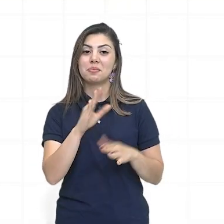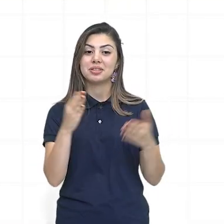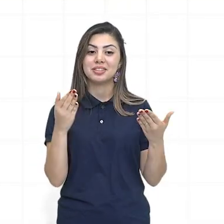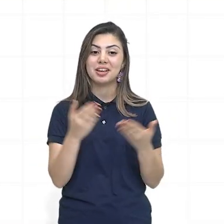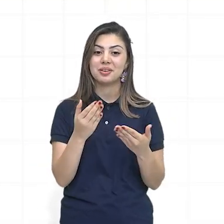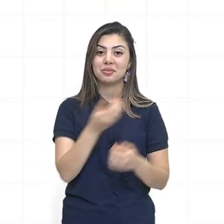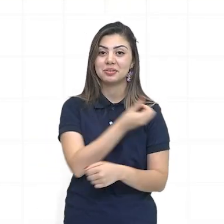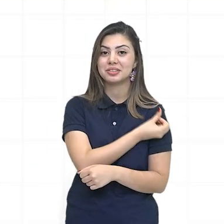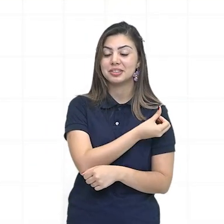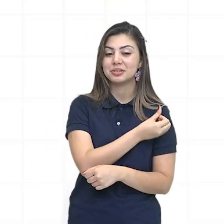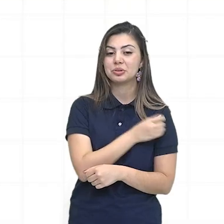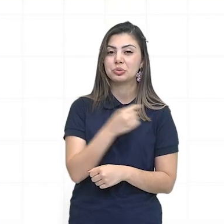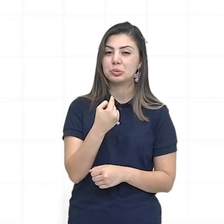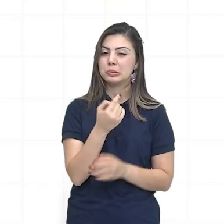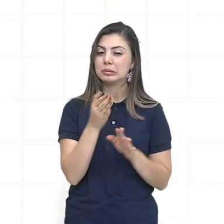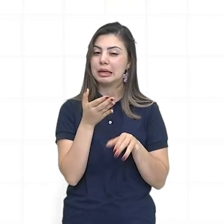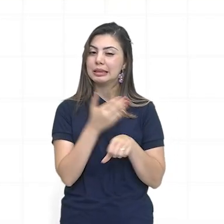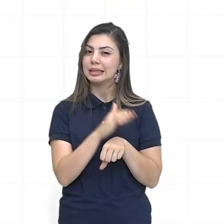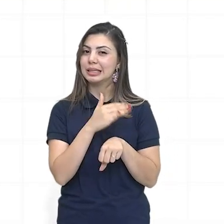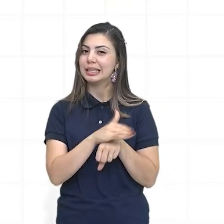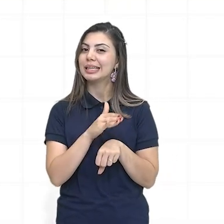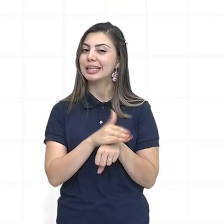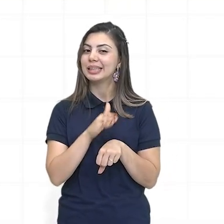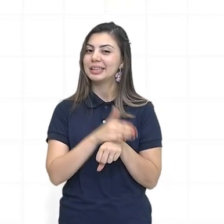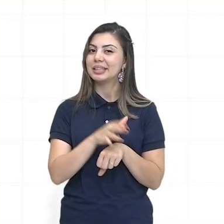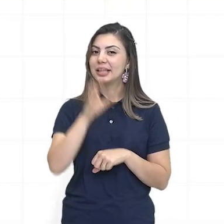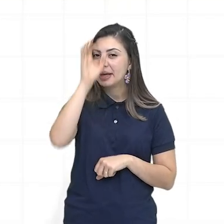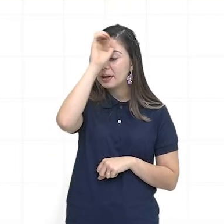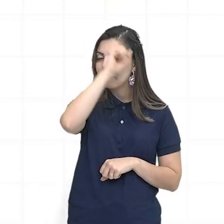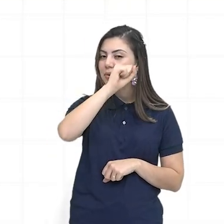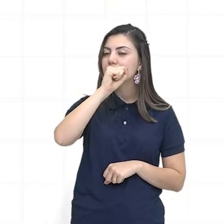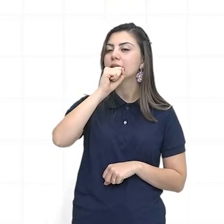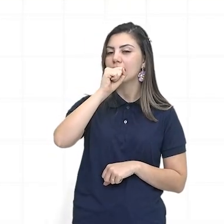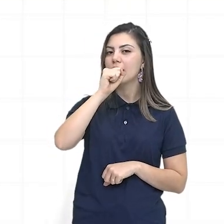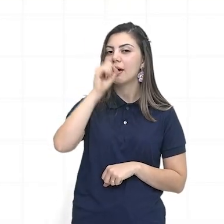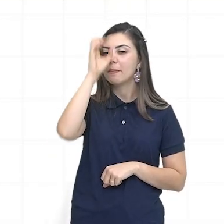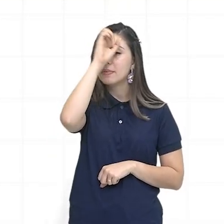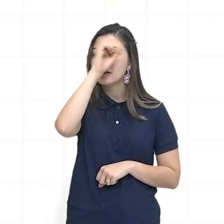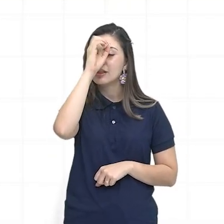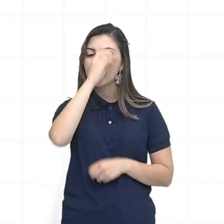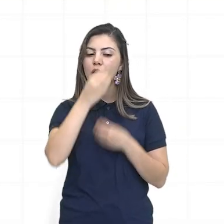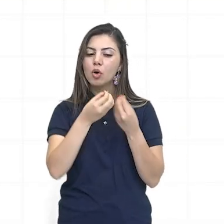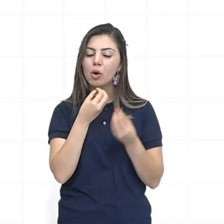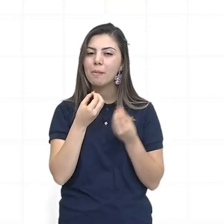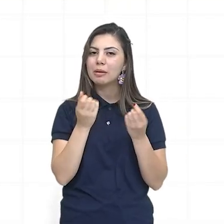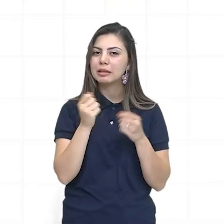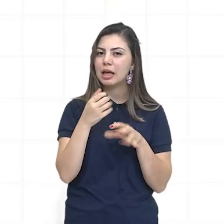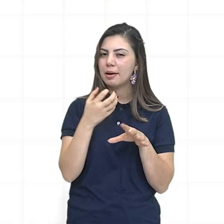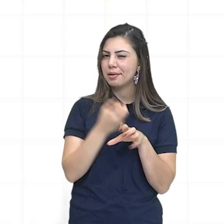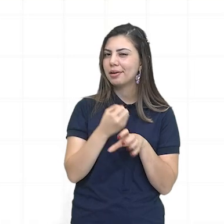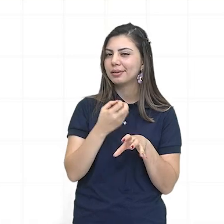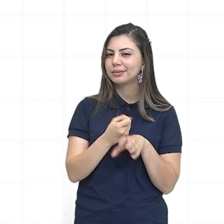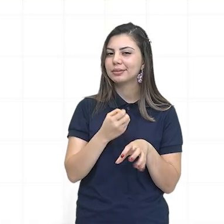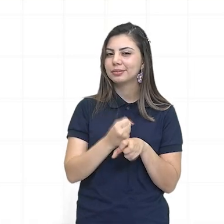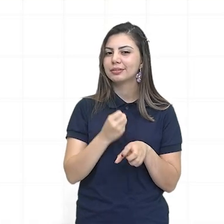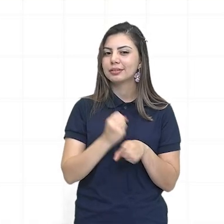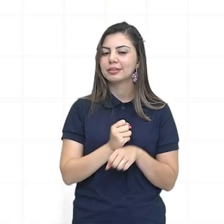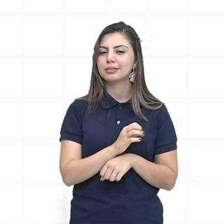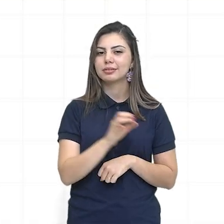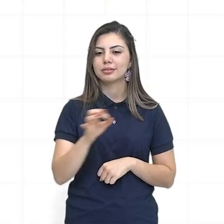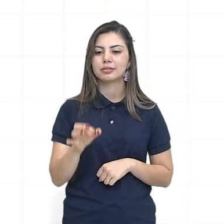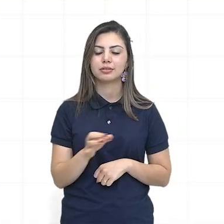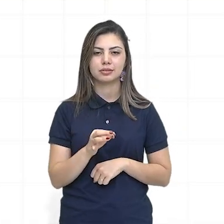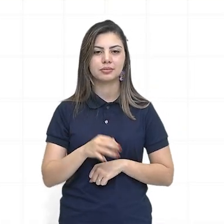aqui no ensino fundamental, nós já vamos nos preparando, amadurecendo a nossa capacidade